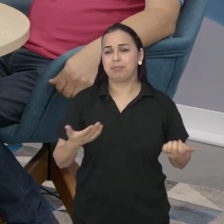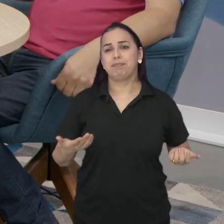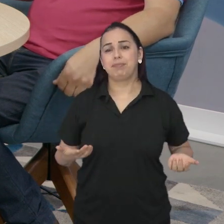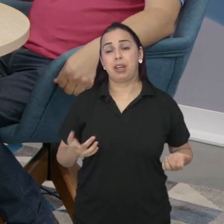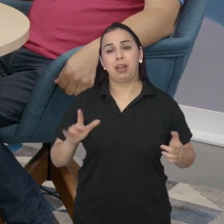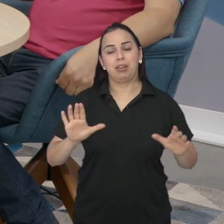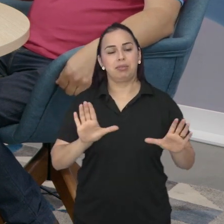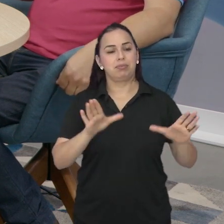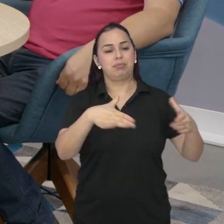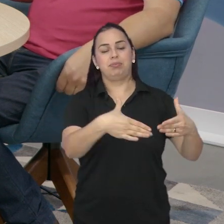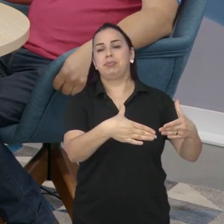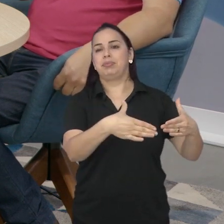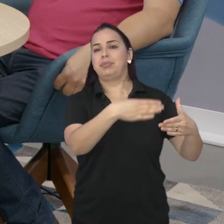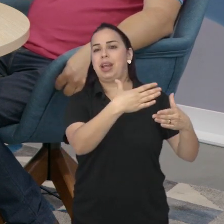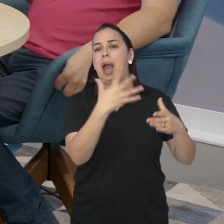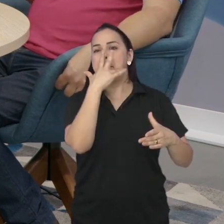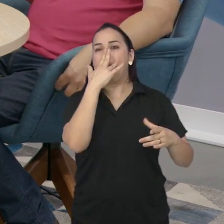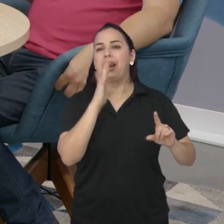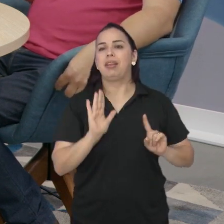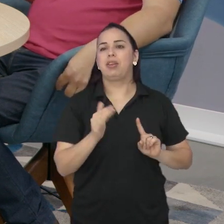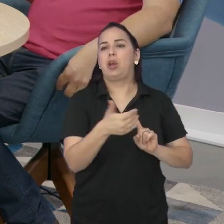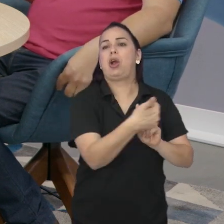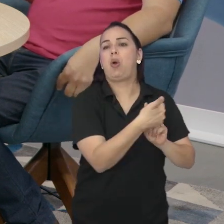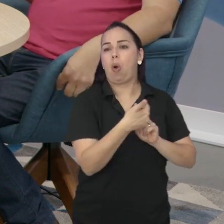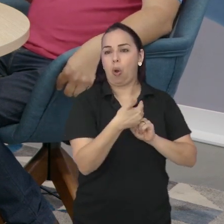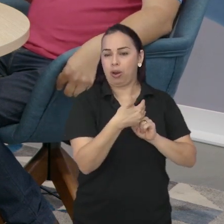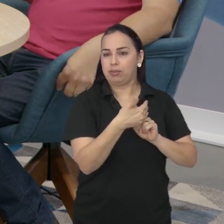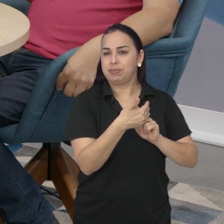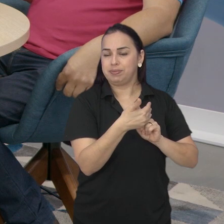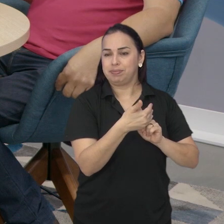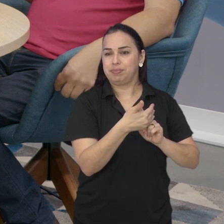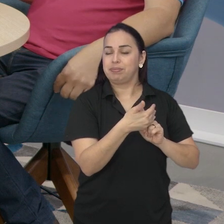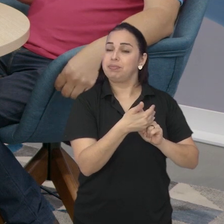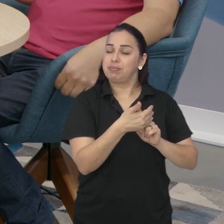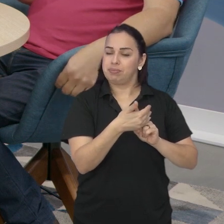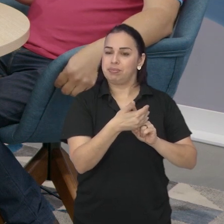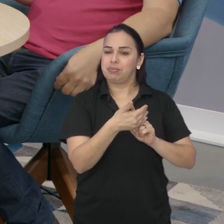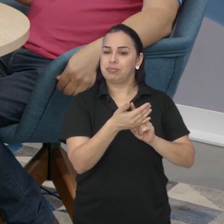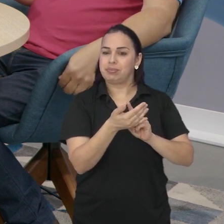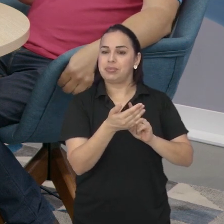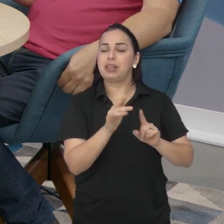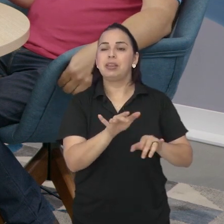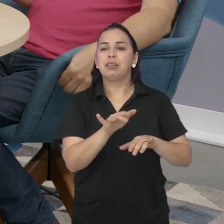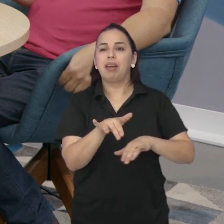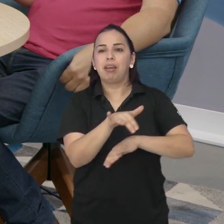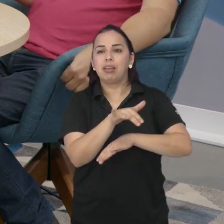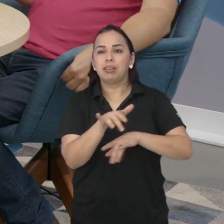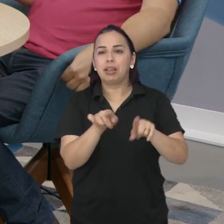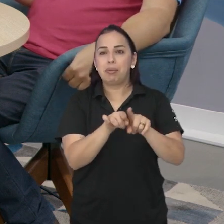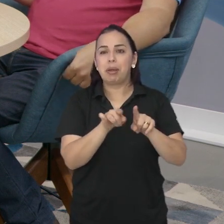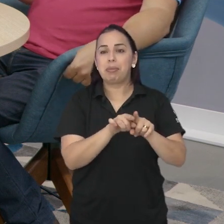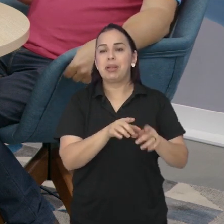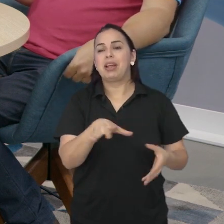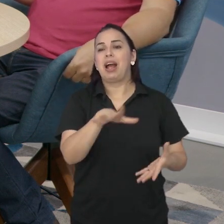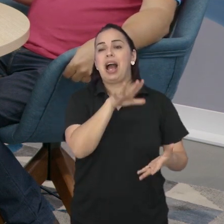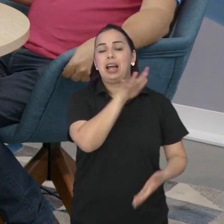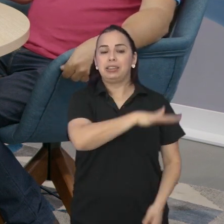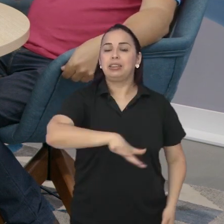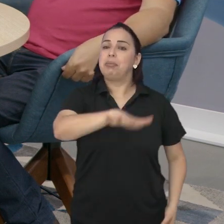conseguiu dar conta disso? E a rua te acolhe. Porque a rua, por si só, também ela tem o espaço